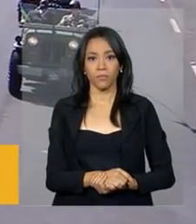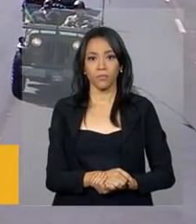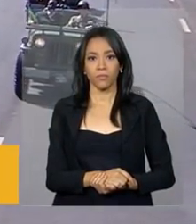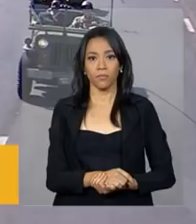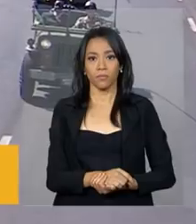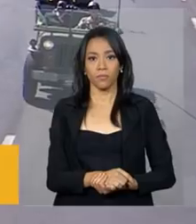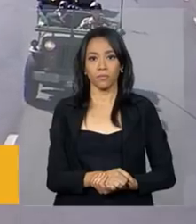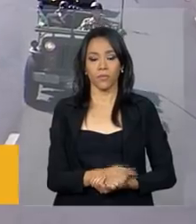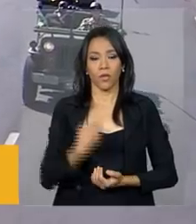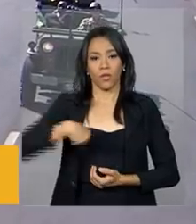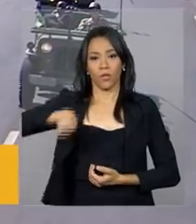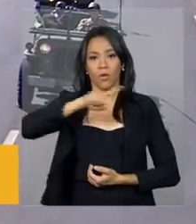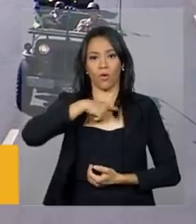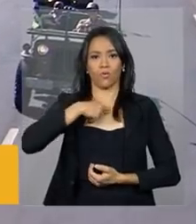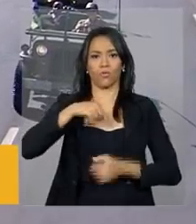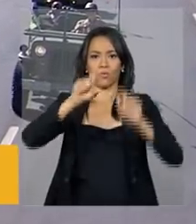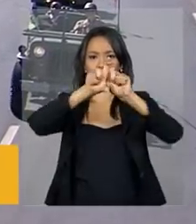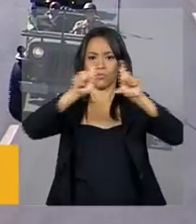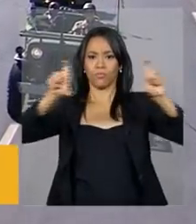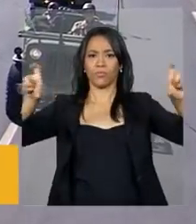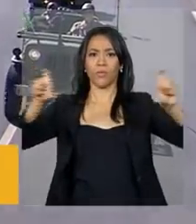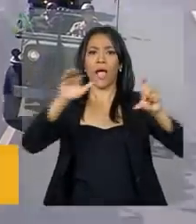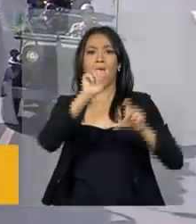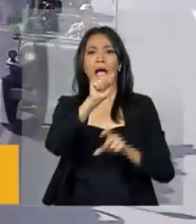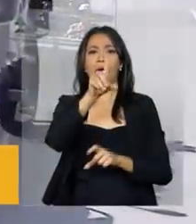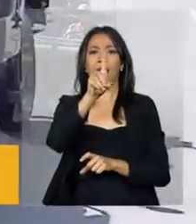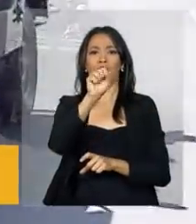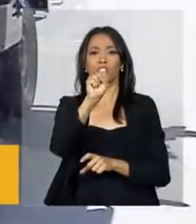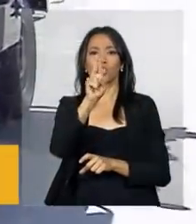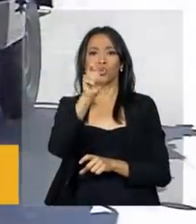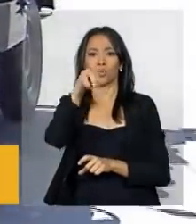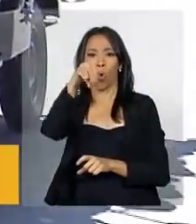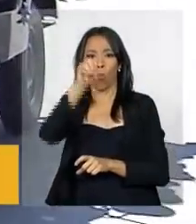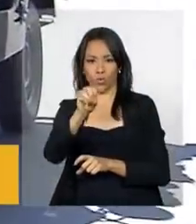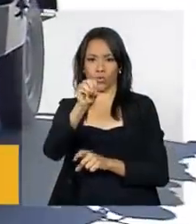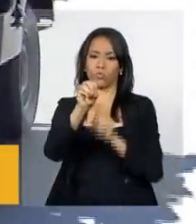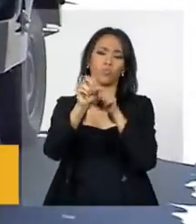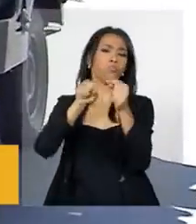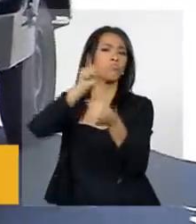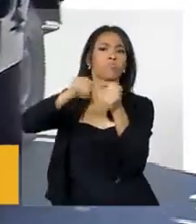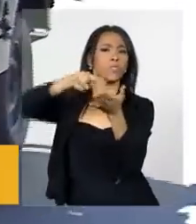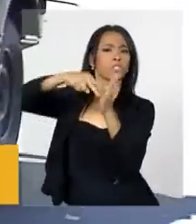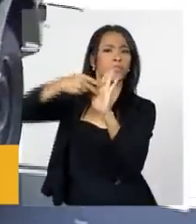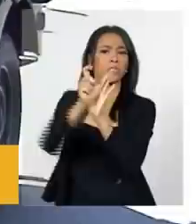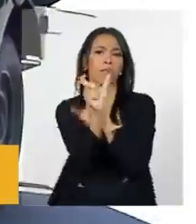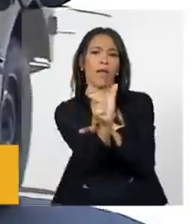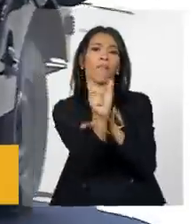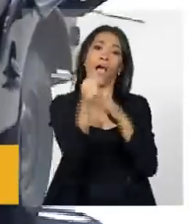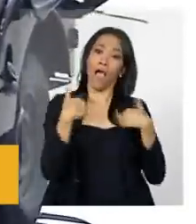Nosso lema, Ad Sumus, aqui estamos.